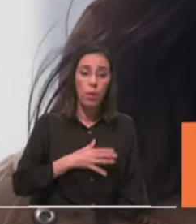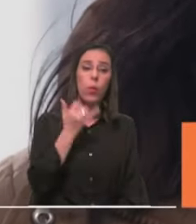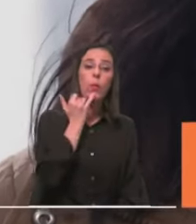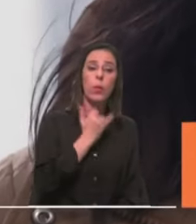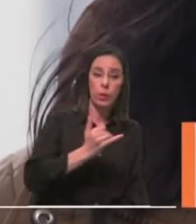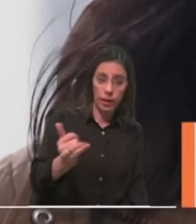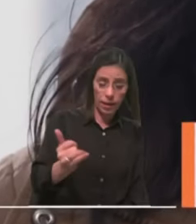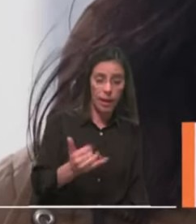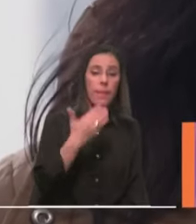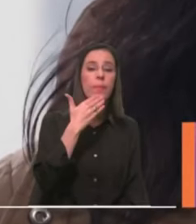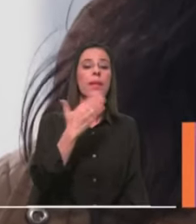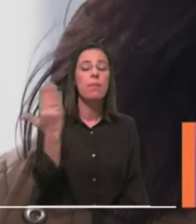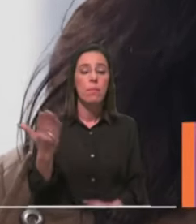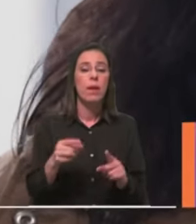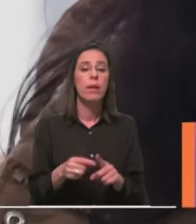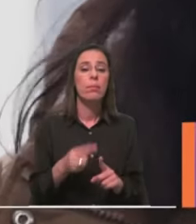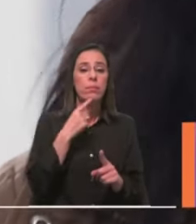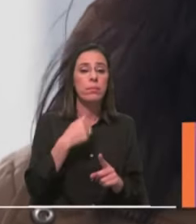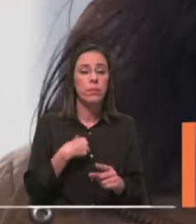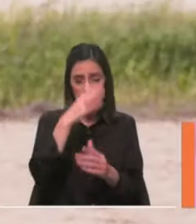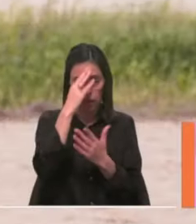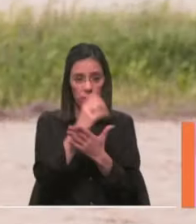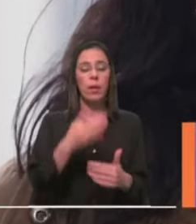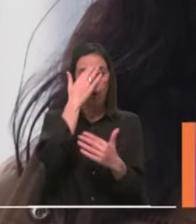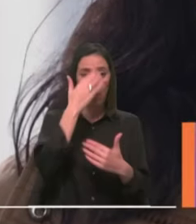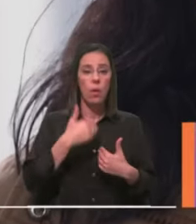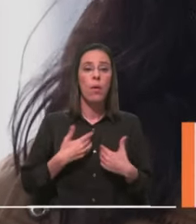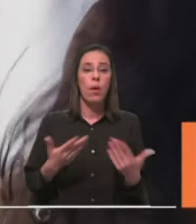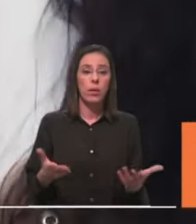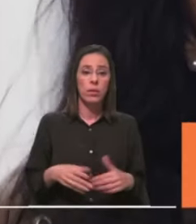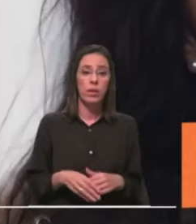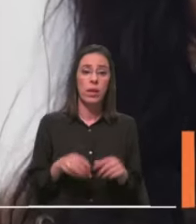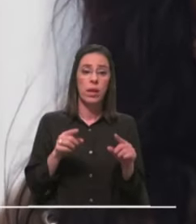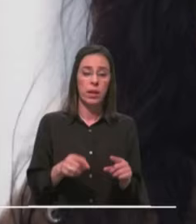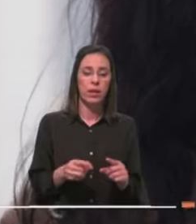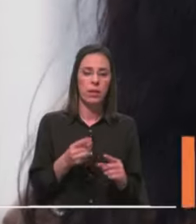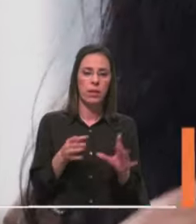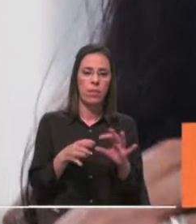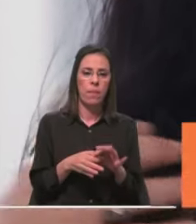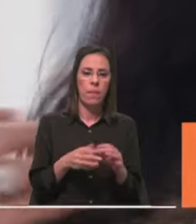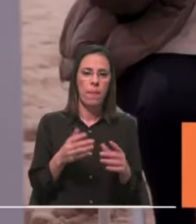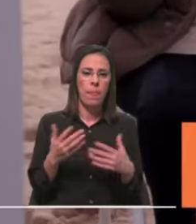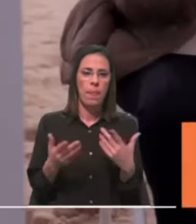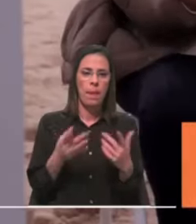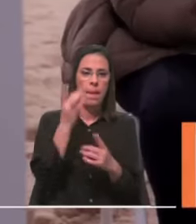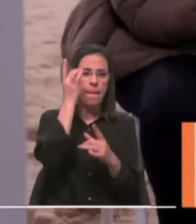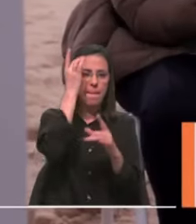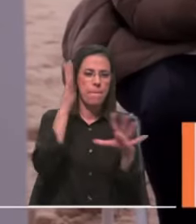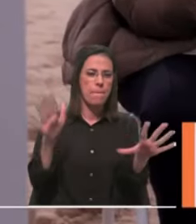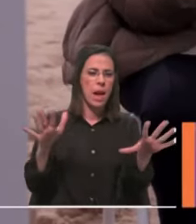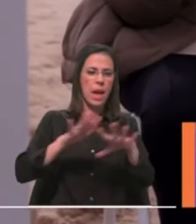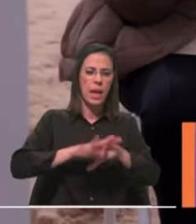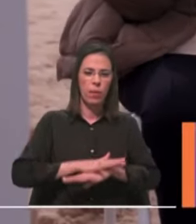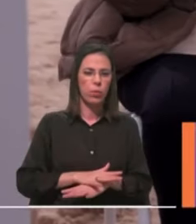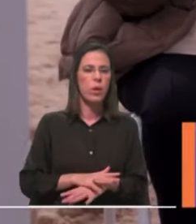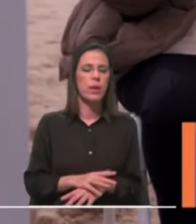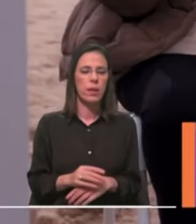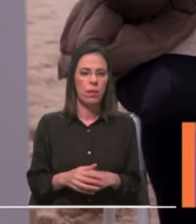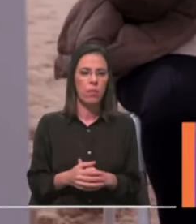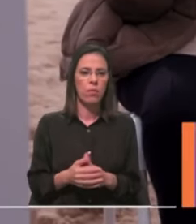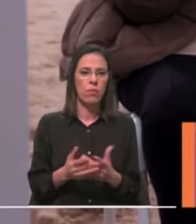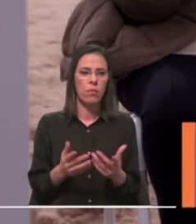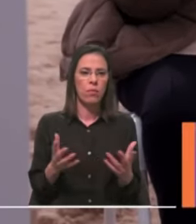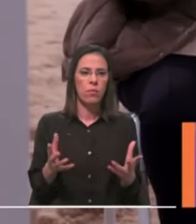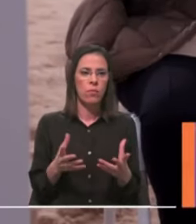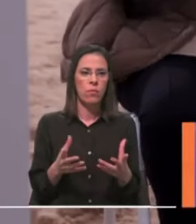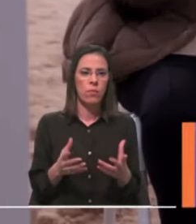liguei, não é, de manhã, ele disse que não sabia nada. Isto deve ter havido aqui uma manipulação tão grande por trás, deve ter havido ali o que